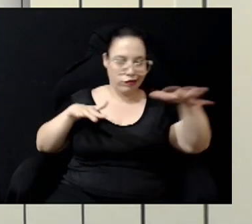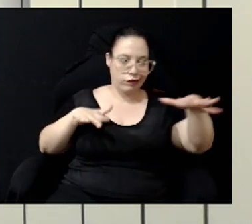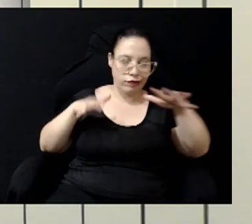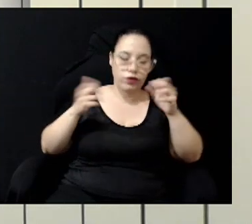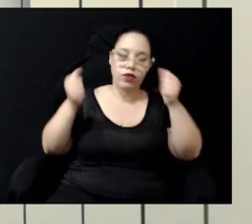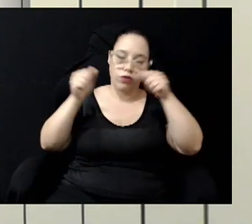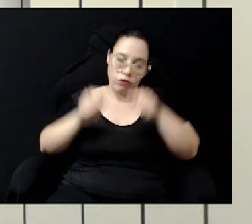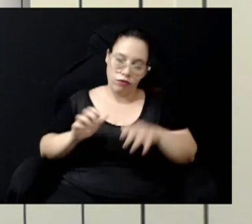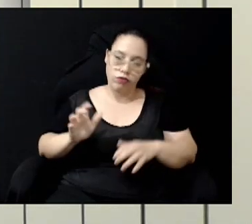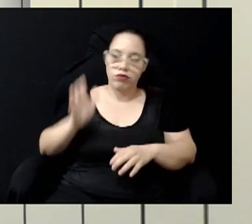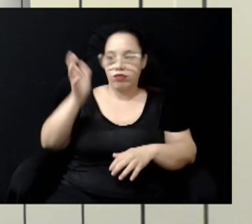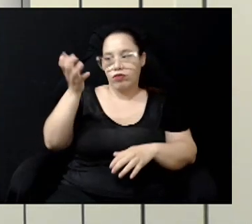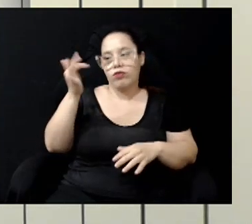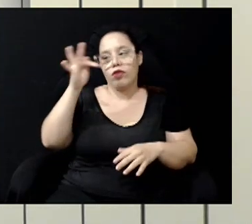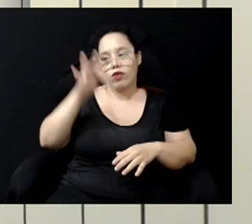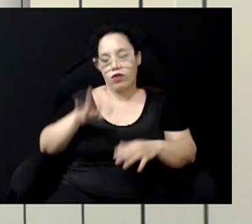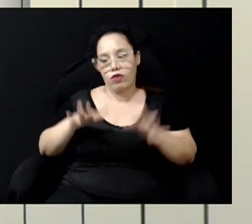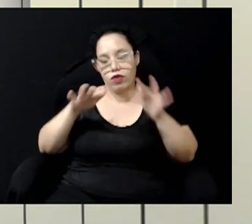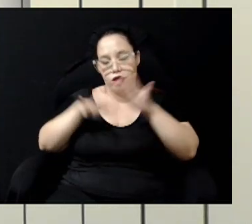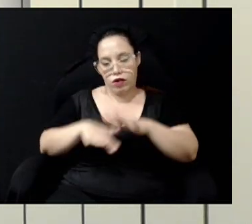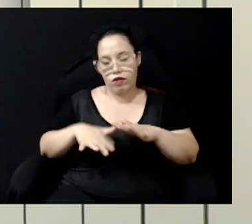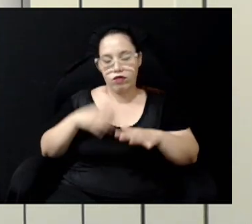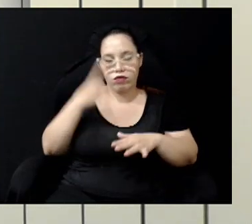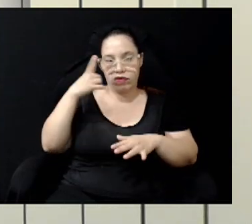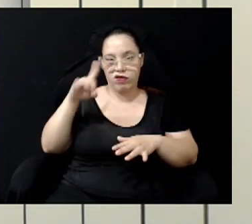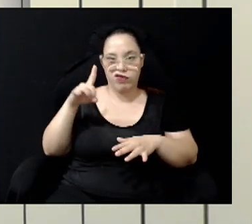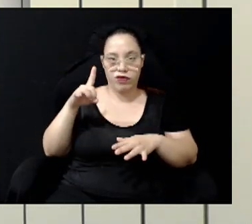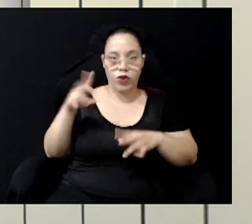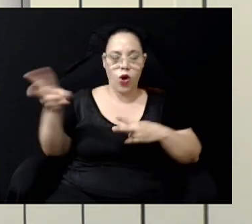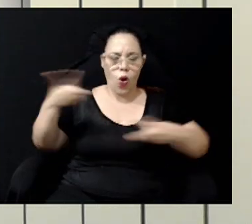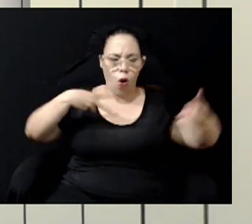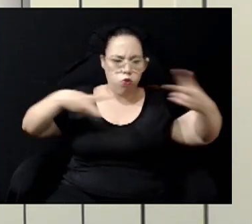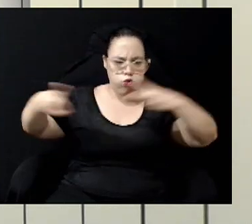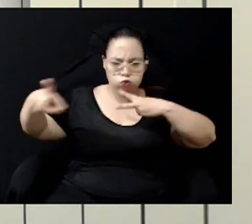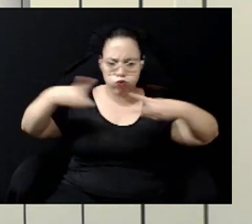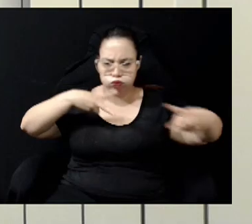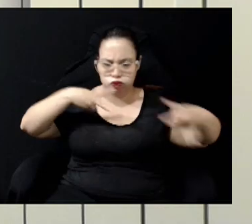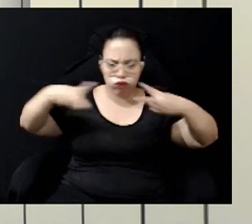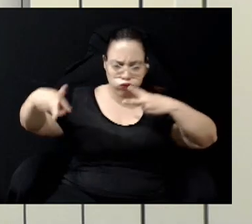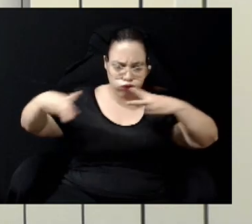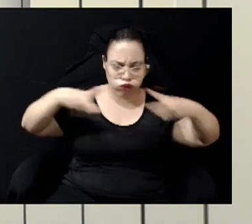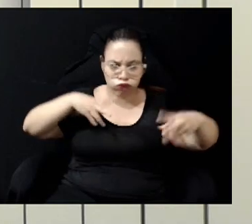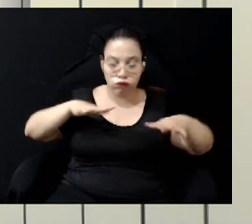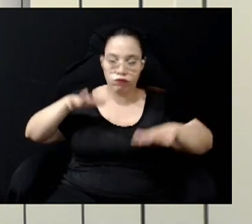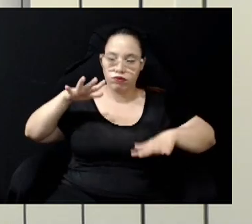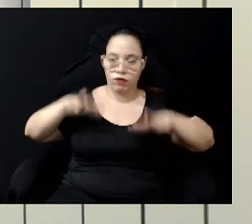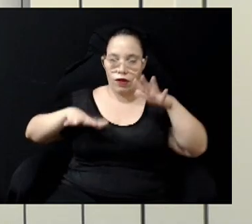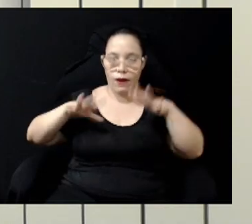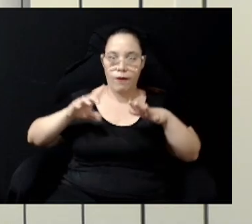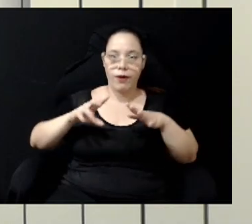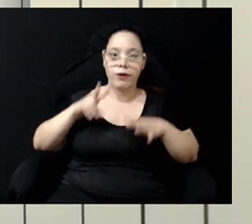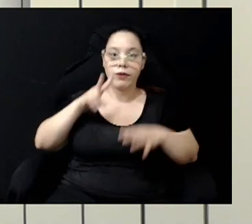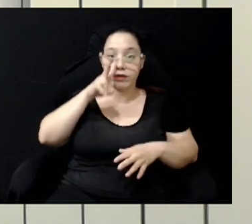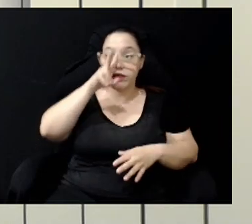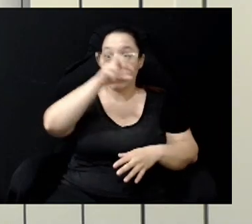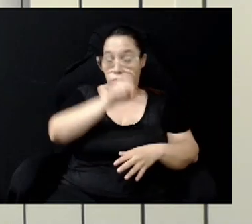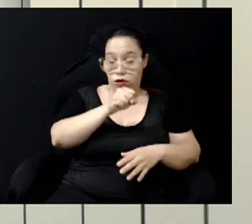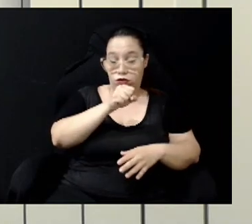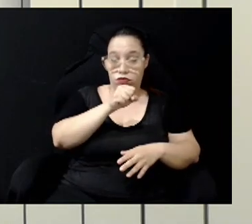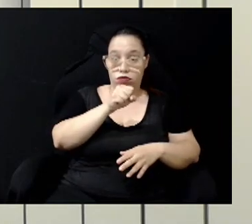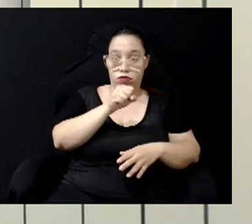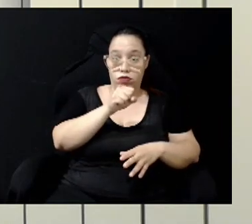ao final do dia. Os ventos também ganham intensidade moderada a forte, o que deverá